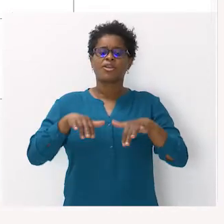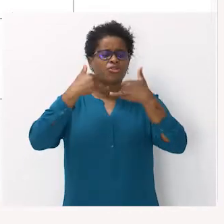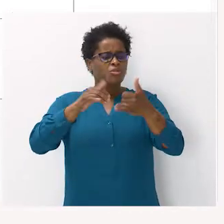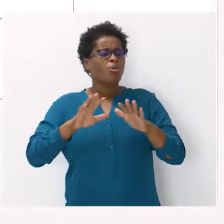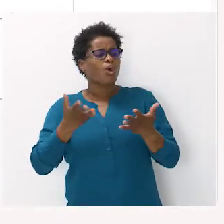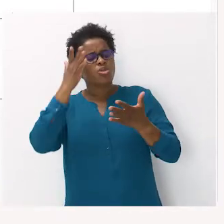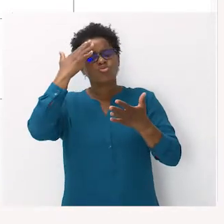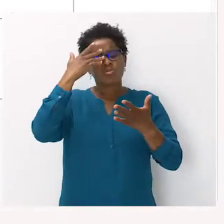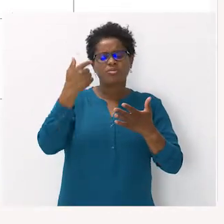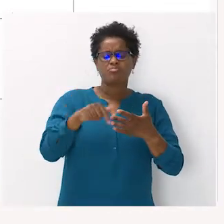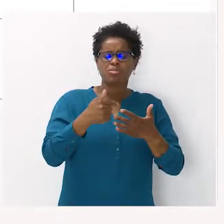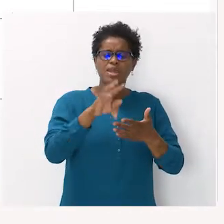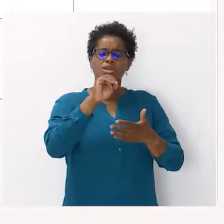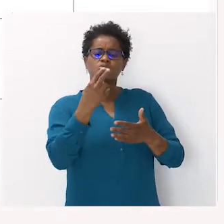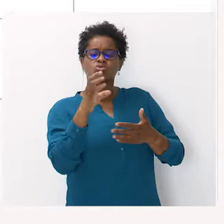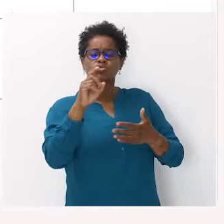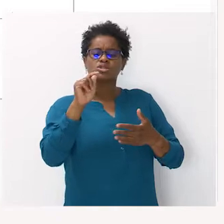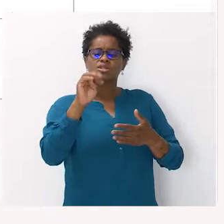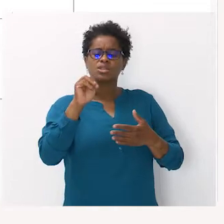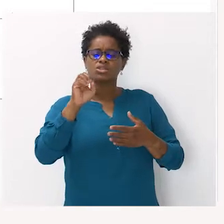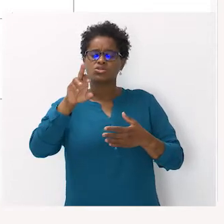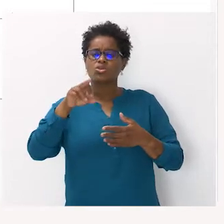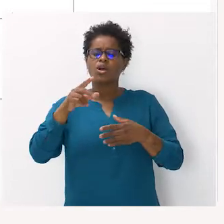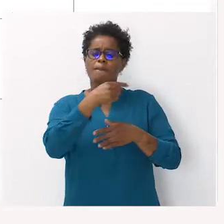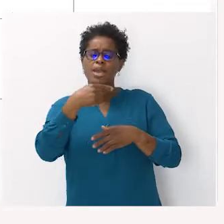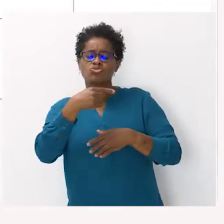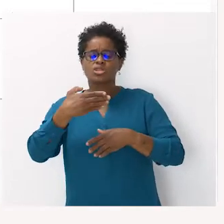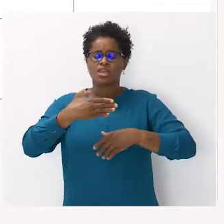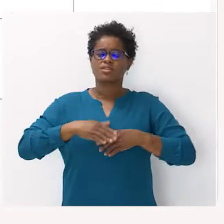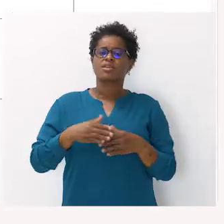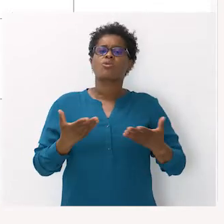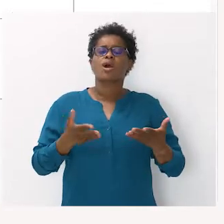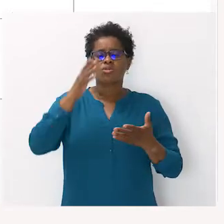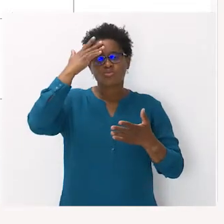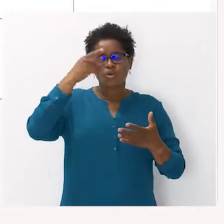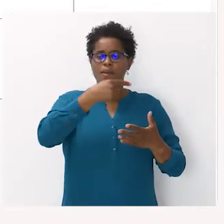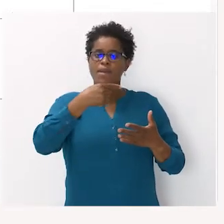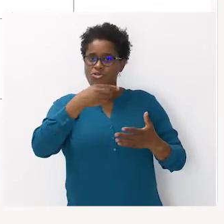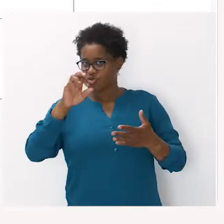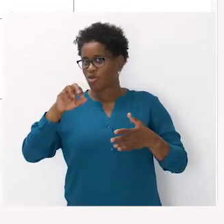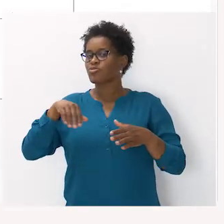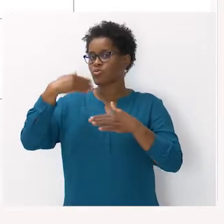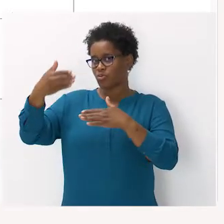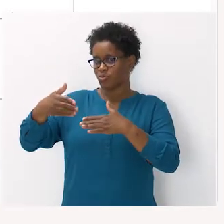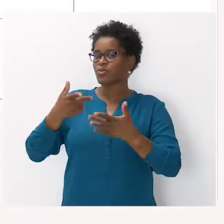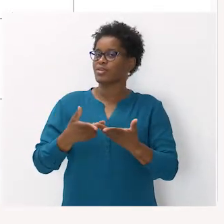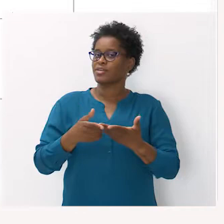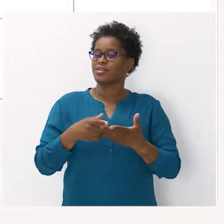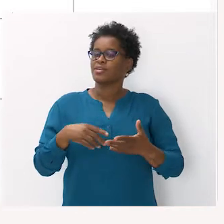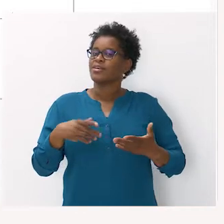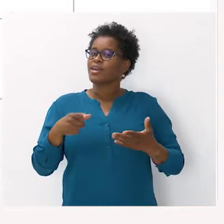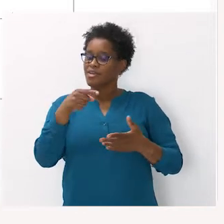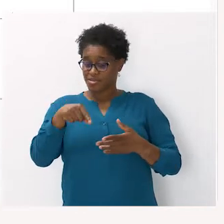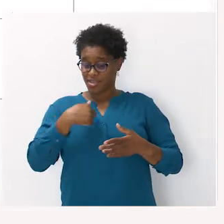Depois, qual é o número que tem sucessor menos 7? É o número menos 8. Eu tenho menos 8